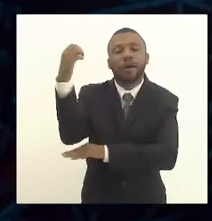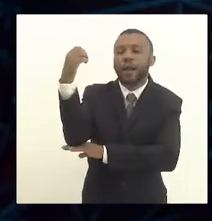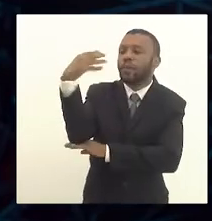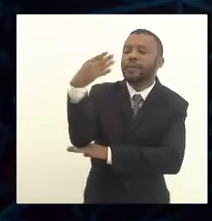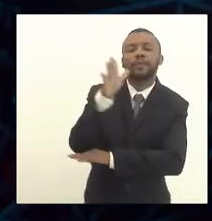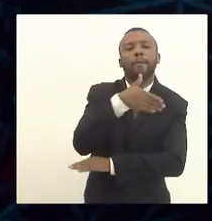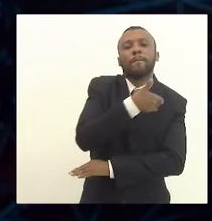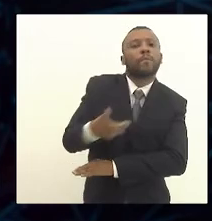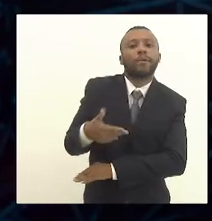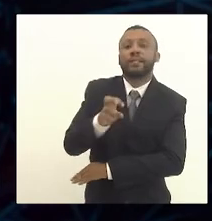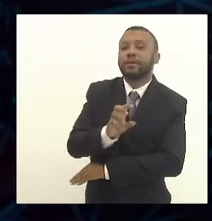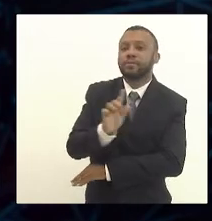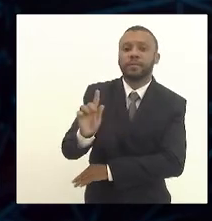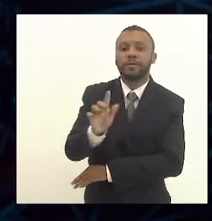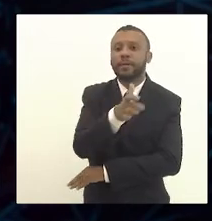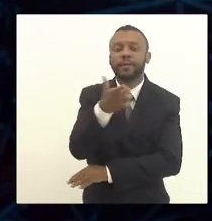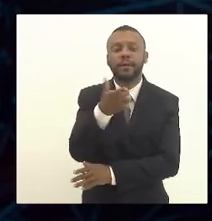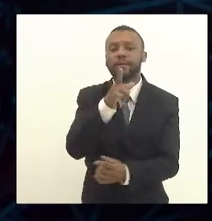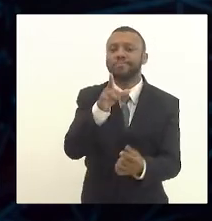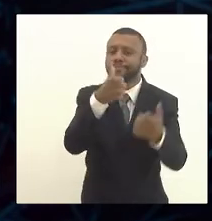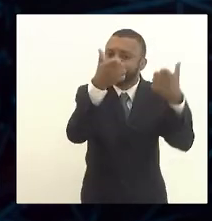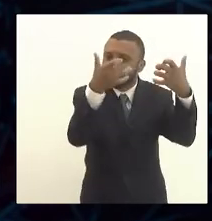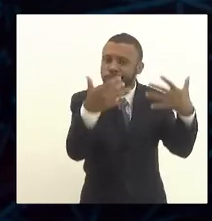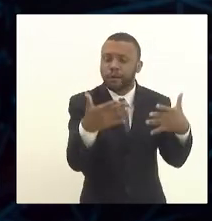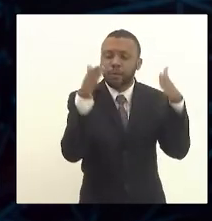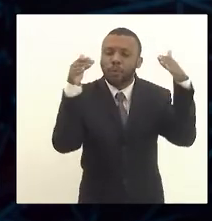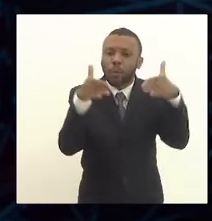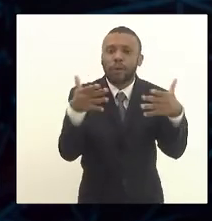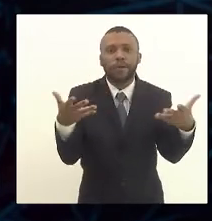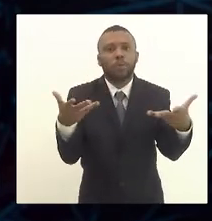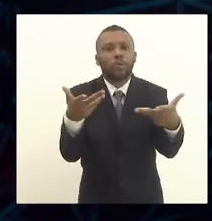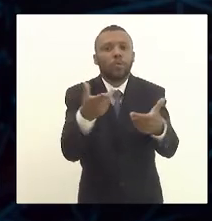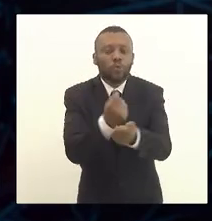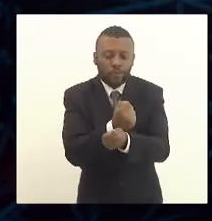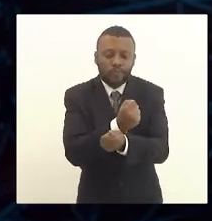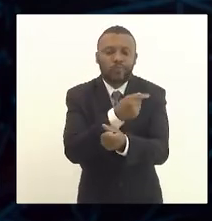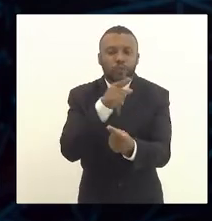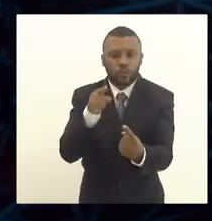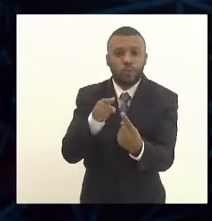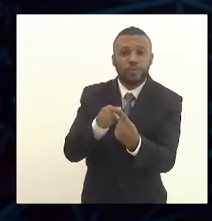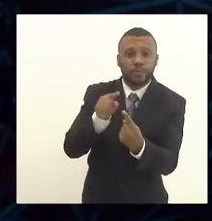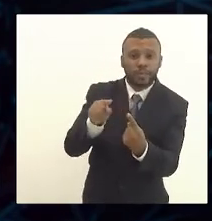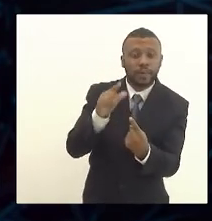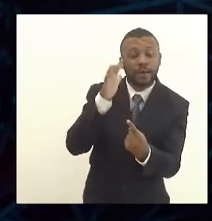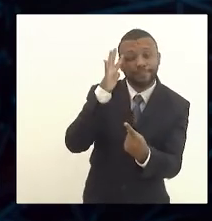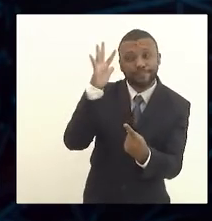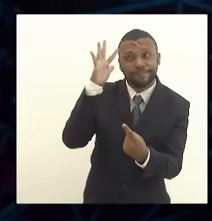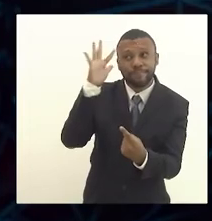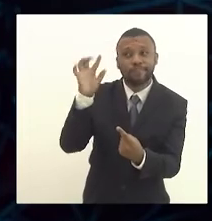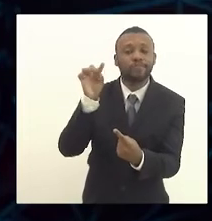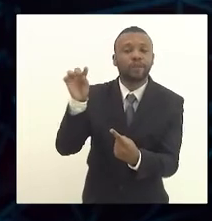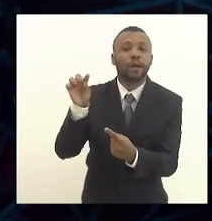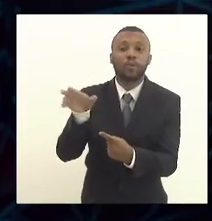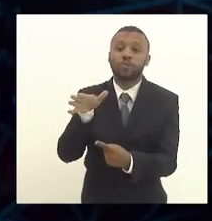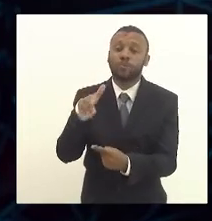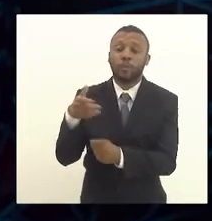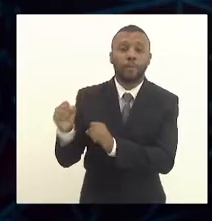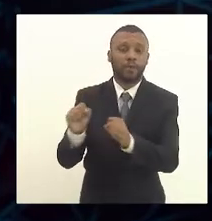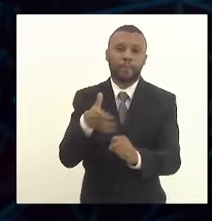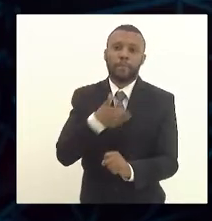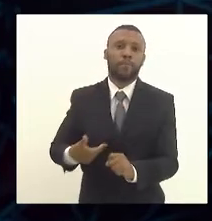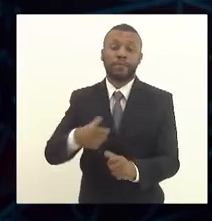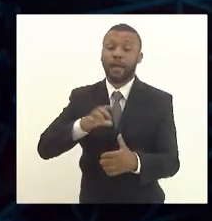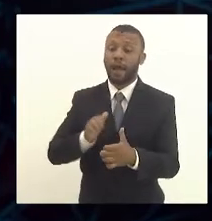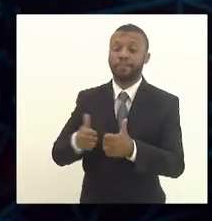instrumento que é fantástico para as pretensões de um poder público que deseja ser um protagonista, ter